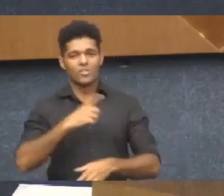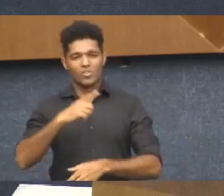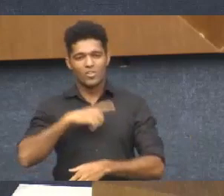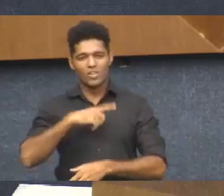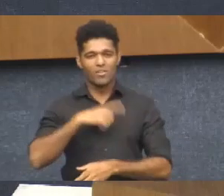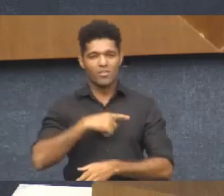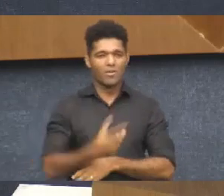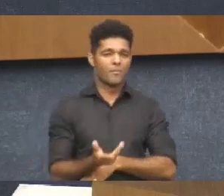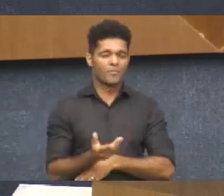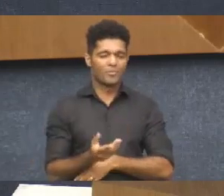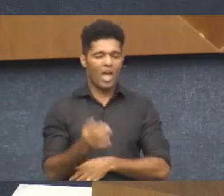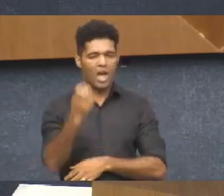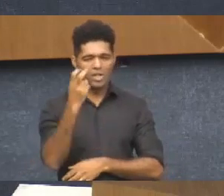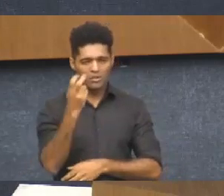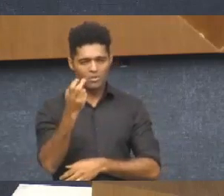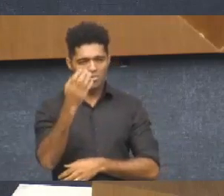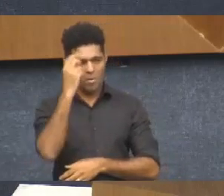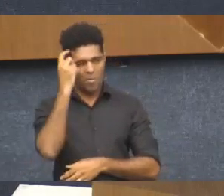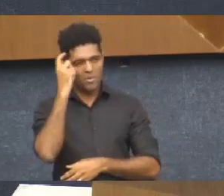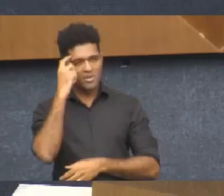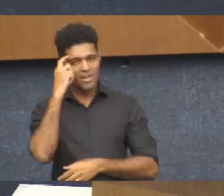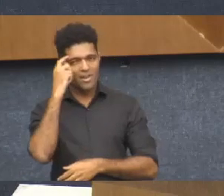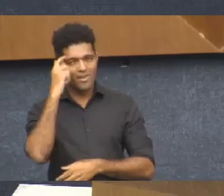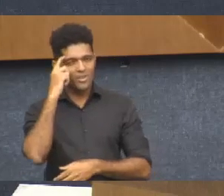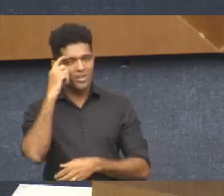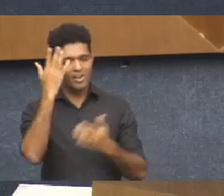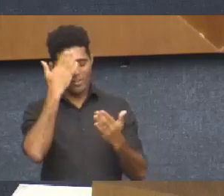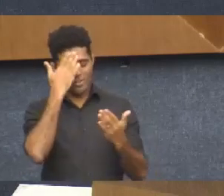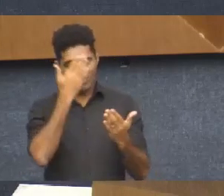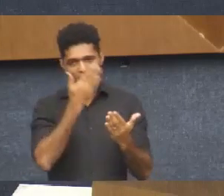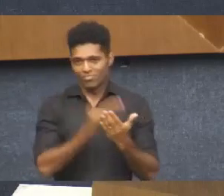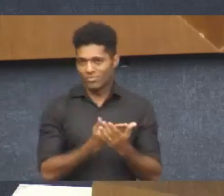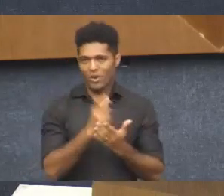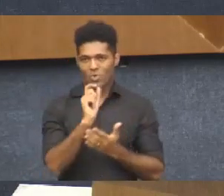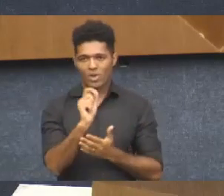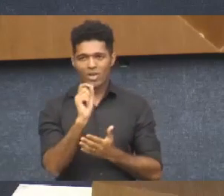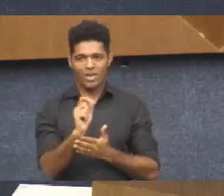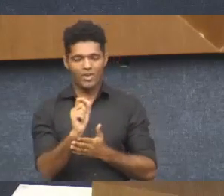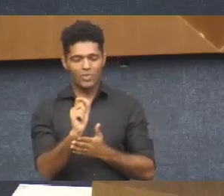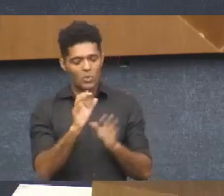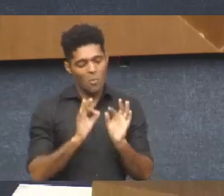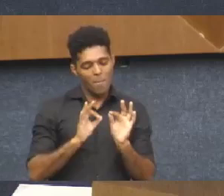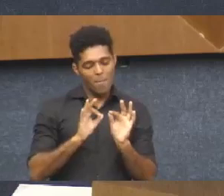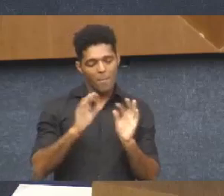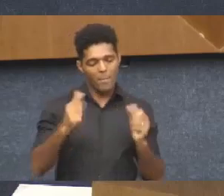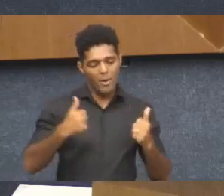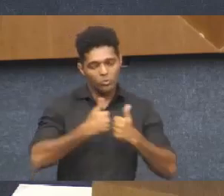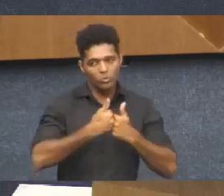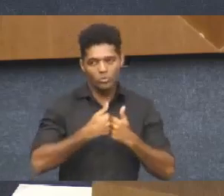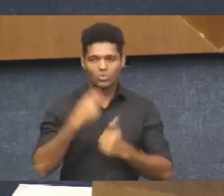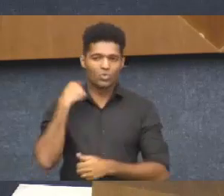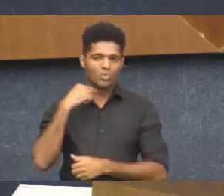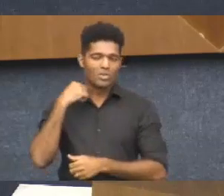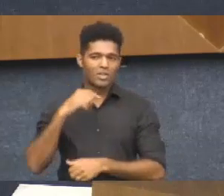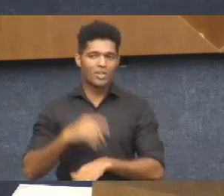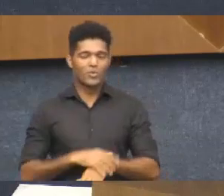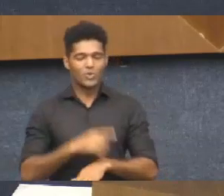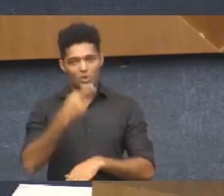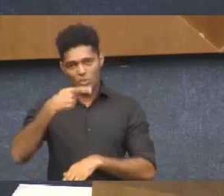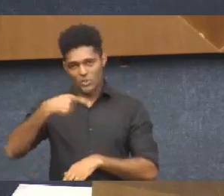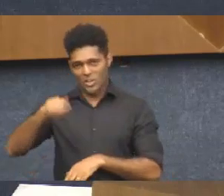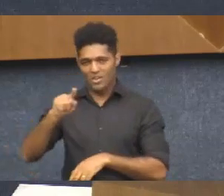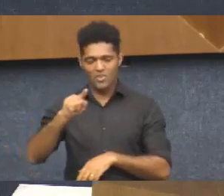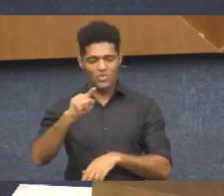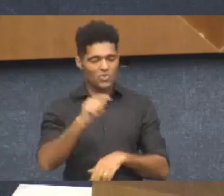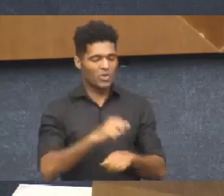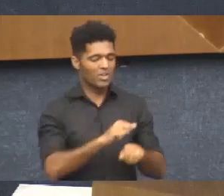ficava o aeroporto de Confins. E aí falaram elogali, eu descobri que o elogali não é tão elogali quanto parece. Já frequentei a Savassi, já fui do